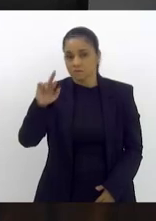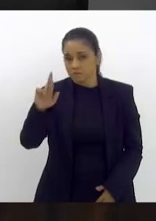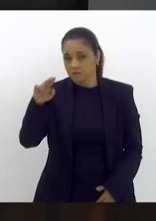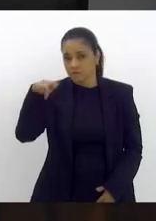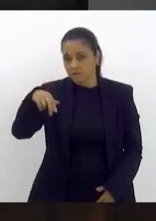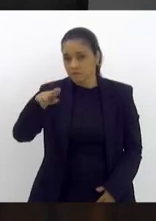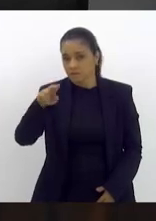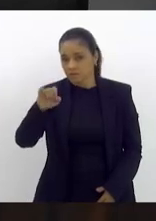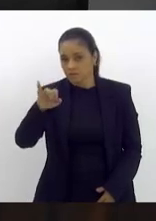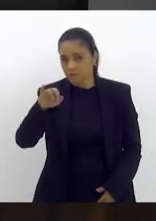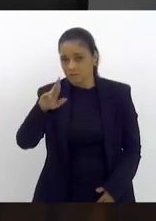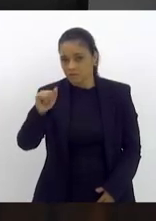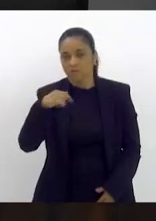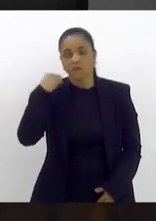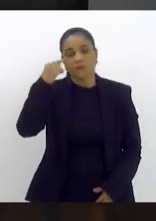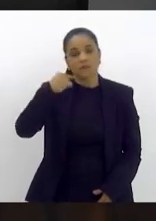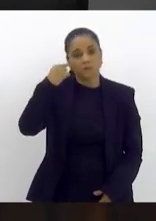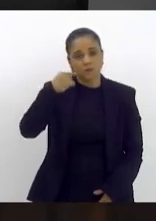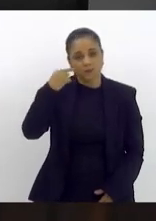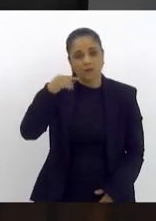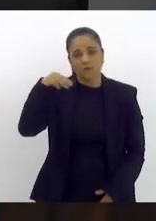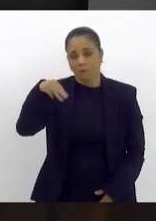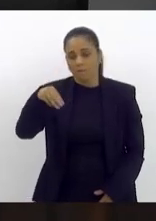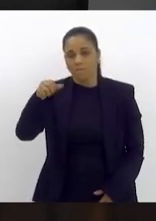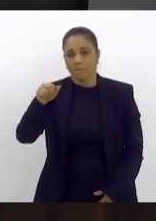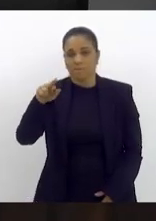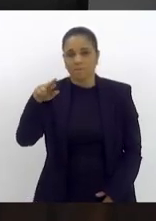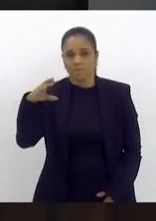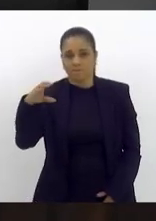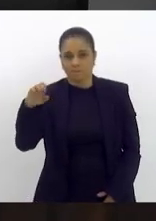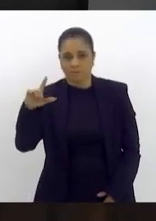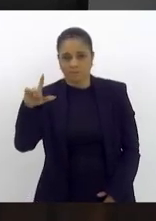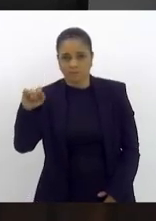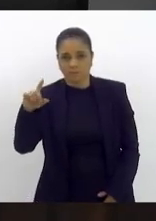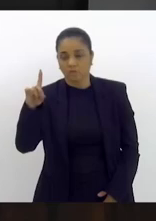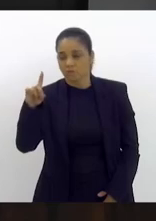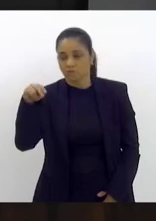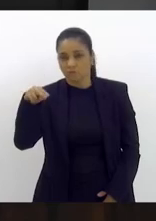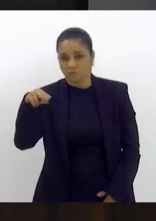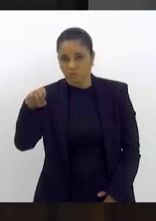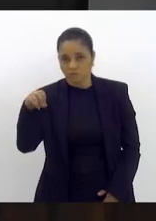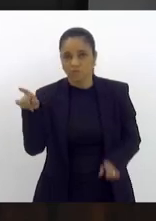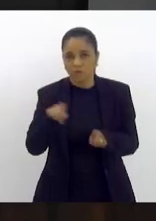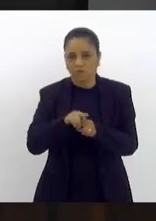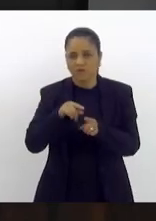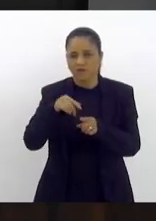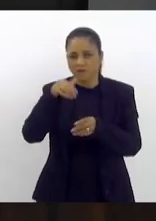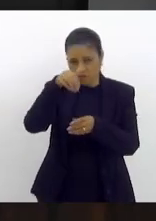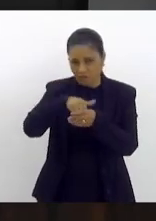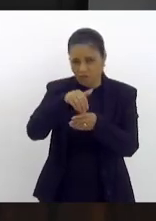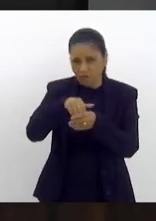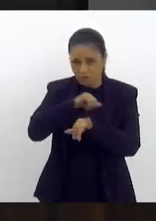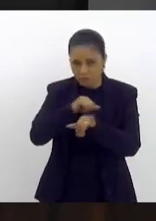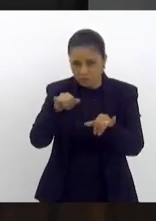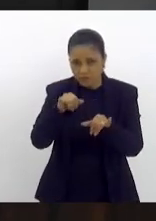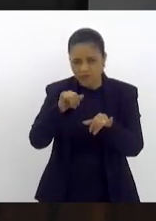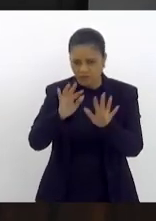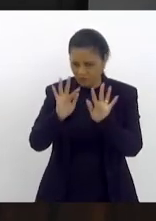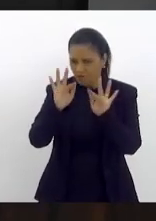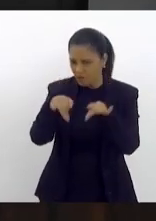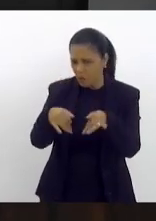O deputado Marcelo Dino, a declaração de voto. Eu poderia deixar o restante das declarações ao